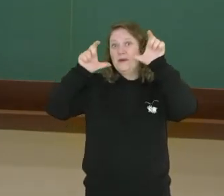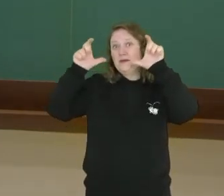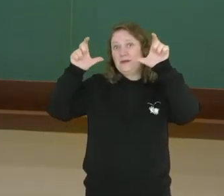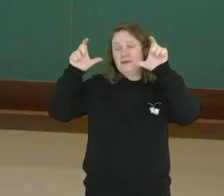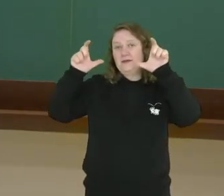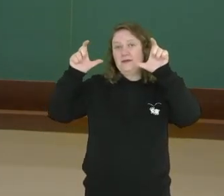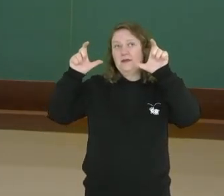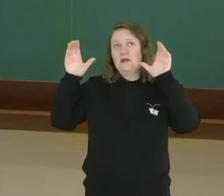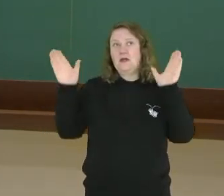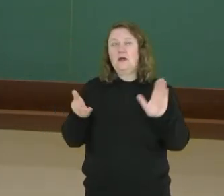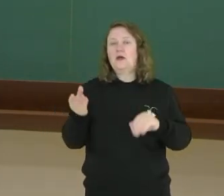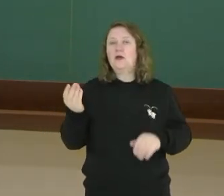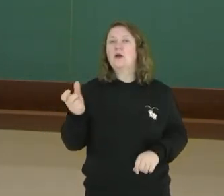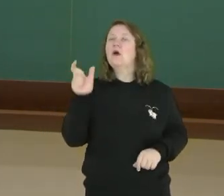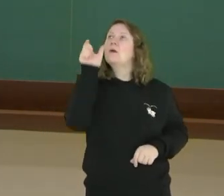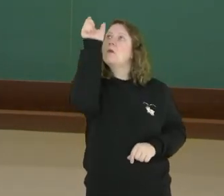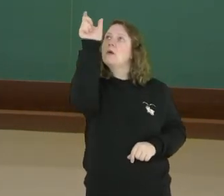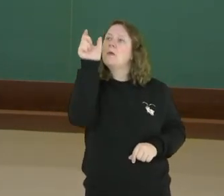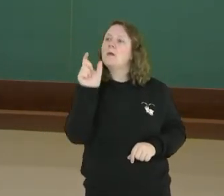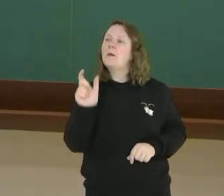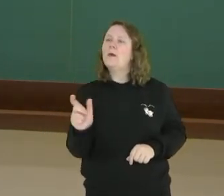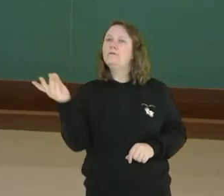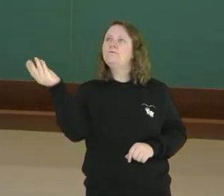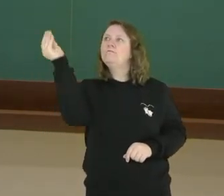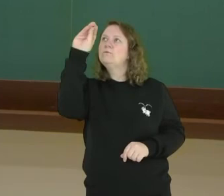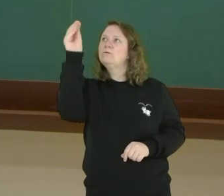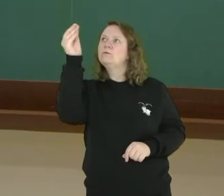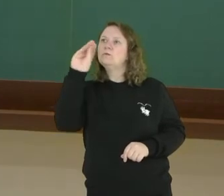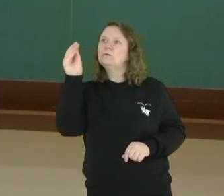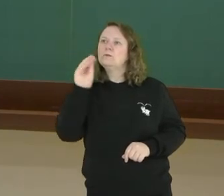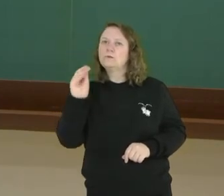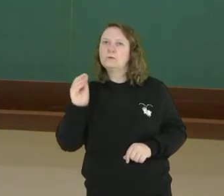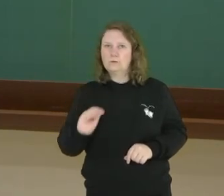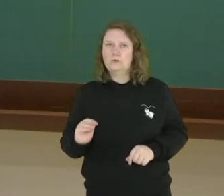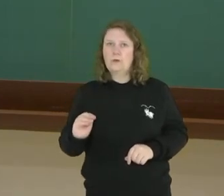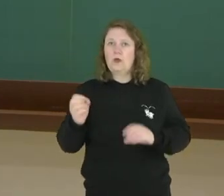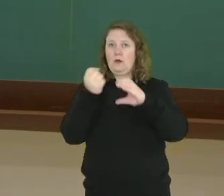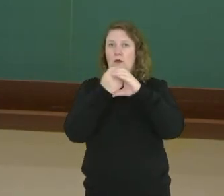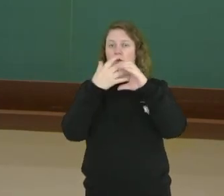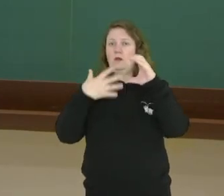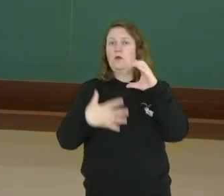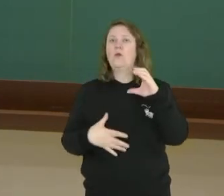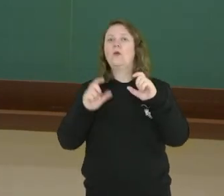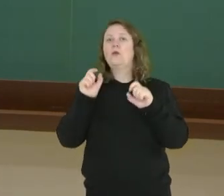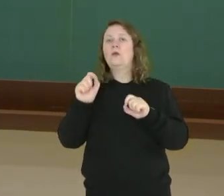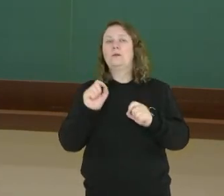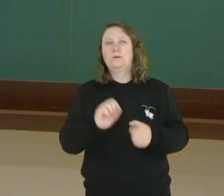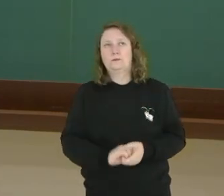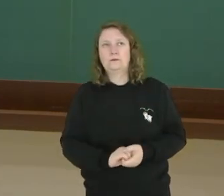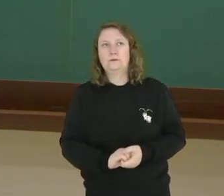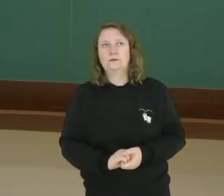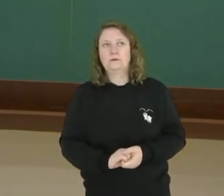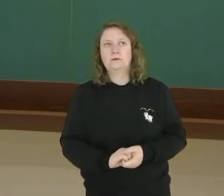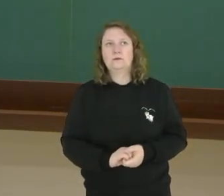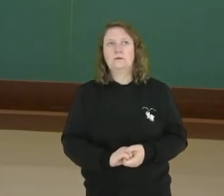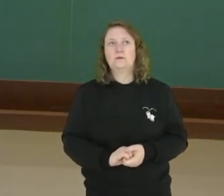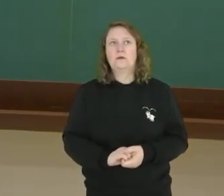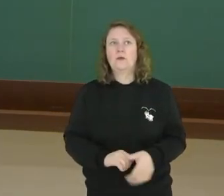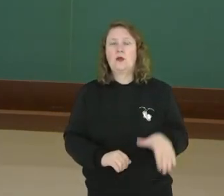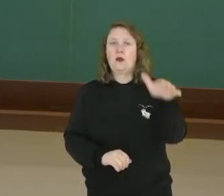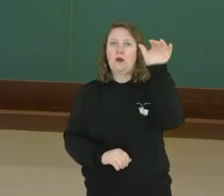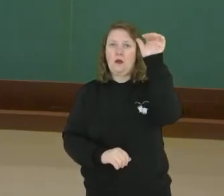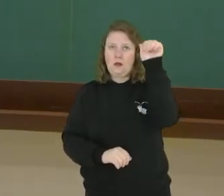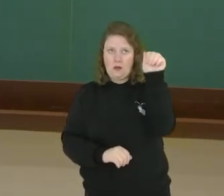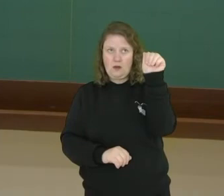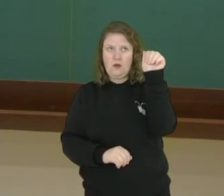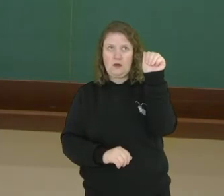Nós vamos completar esse exercício, tá? Que tá falando da classificação dos répteis e você vai completar. Aqui na A,